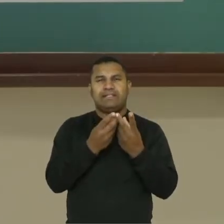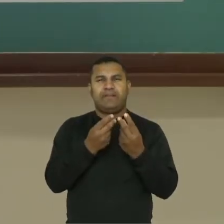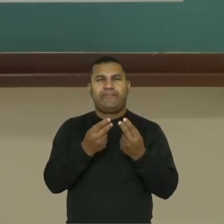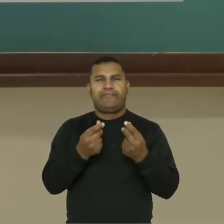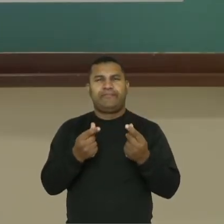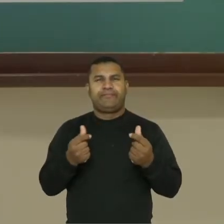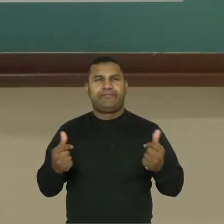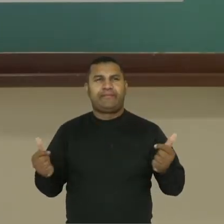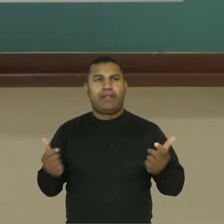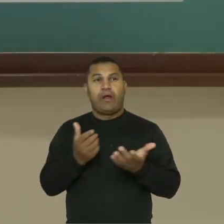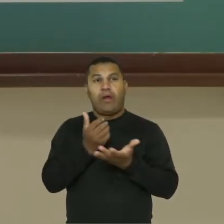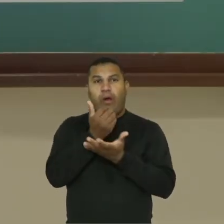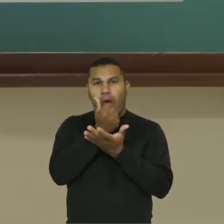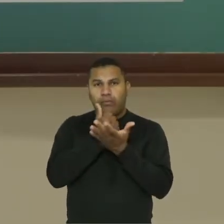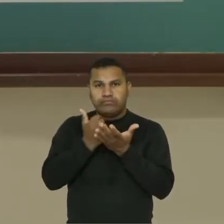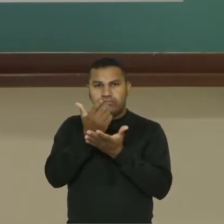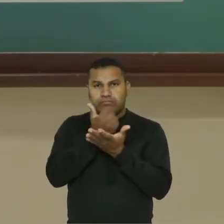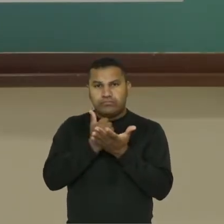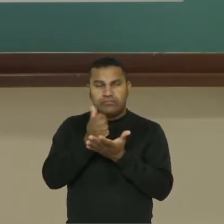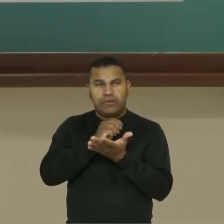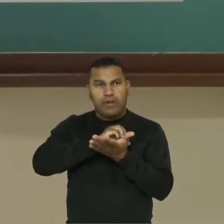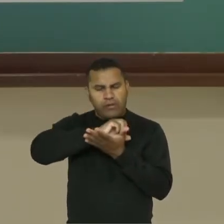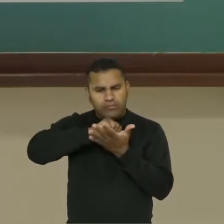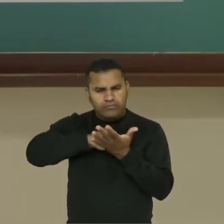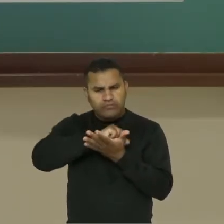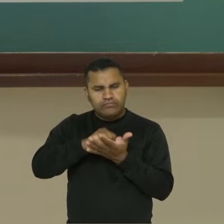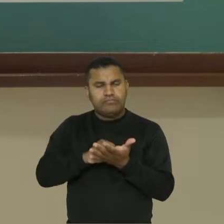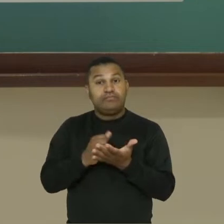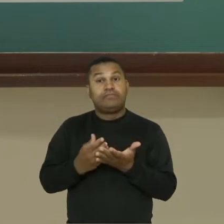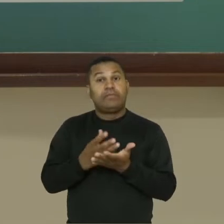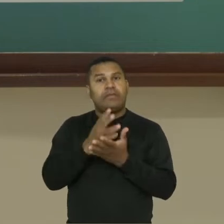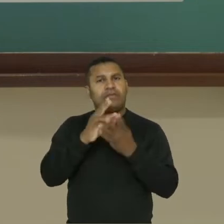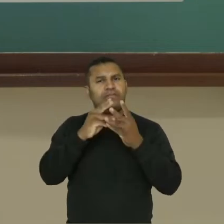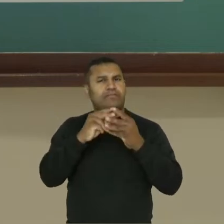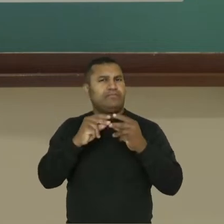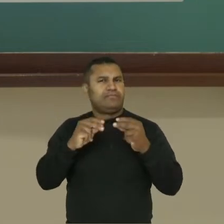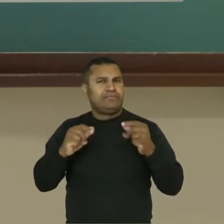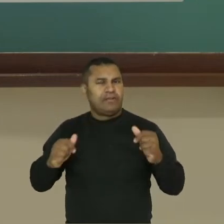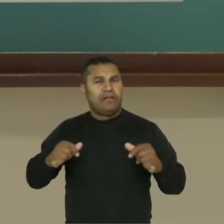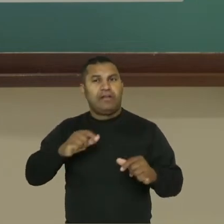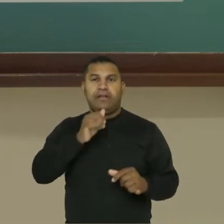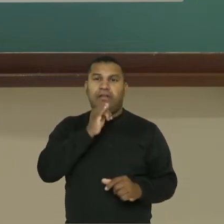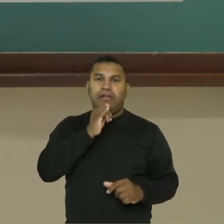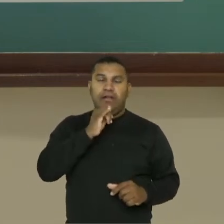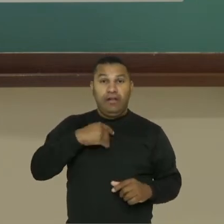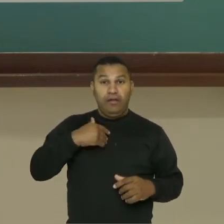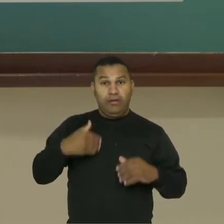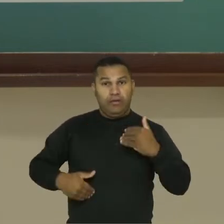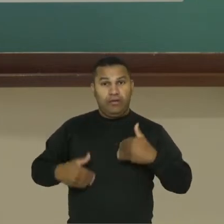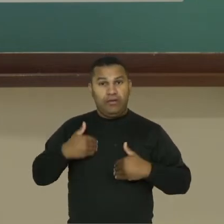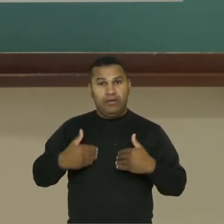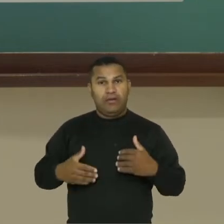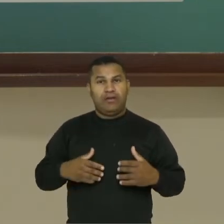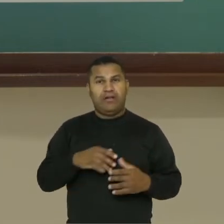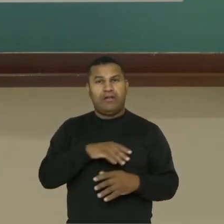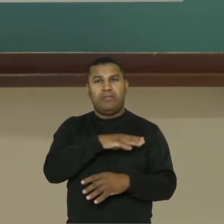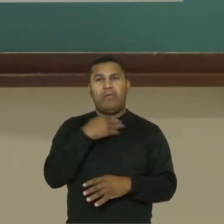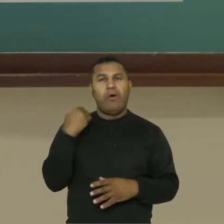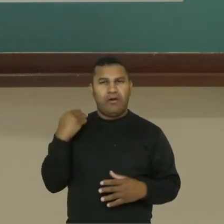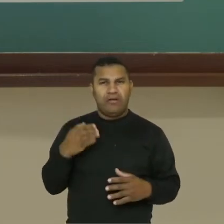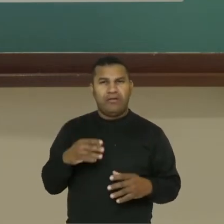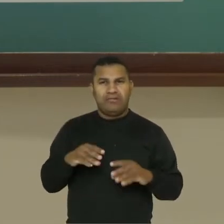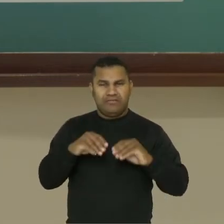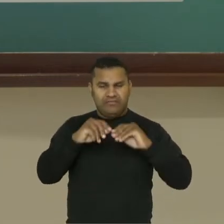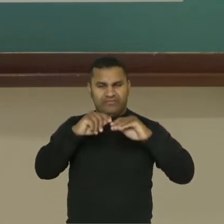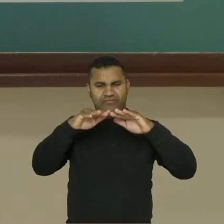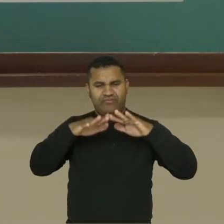Para devolver, para fazer a reciclagem da matéria orgânica, fazer com que aquela matéria que está morta ali já, aquele organismo está